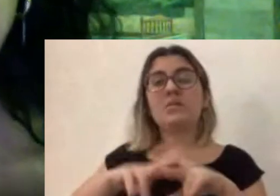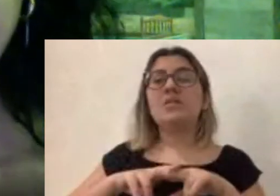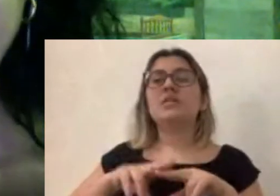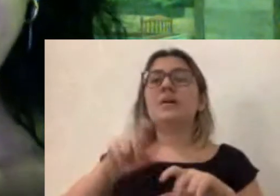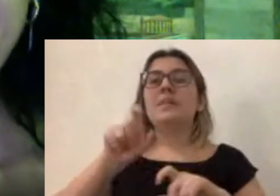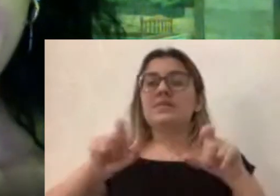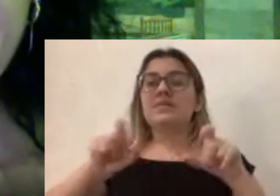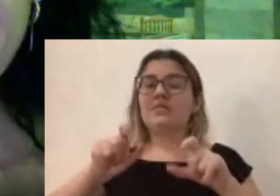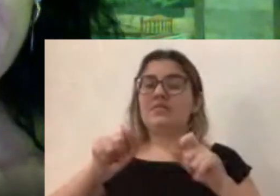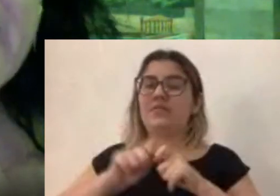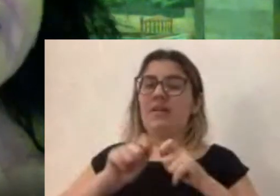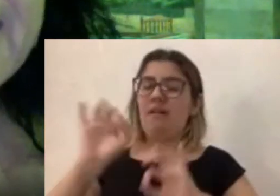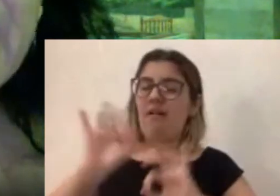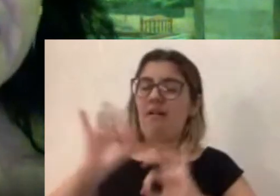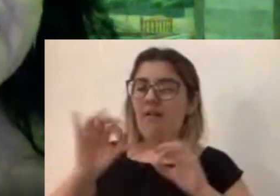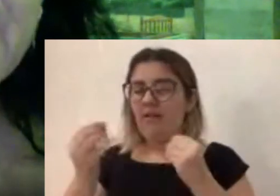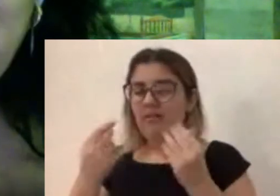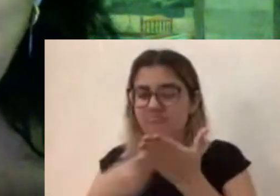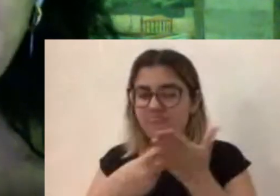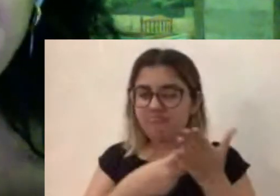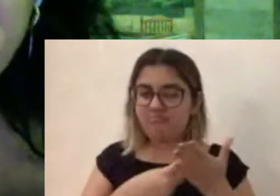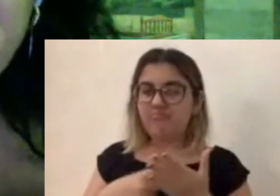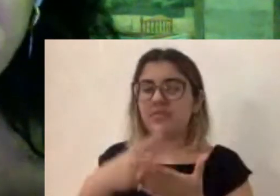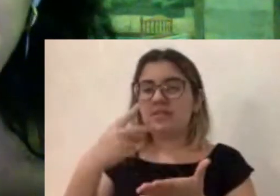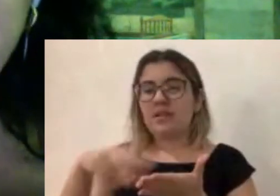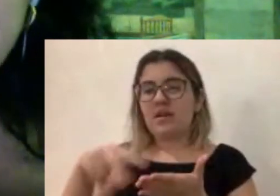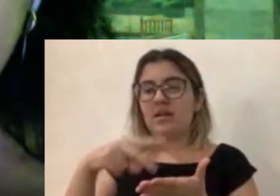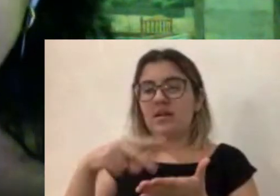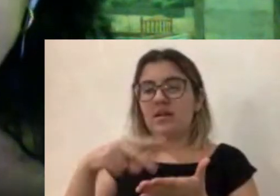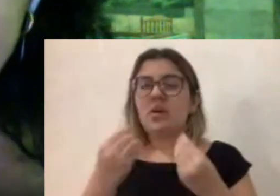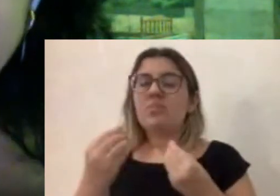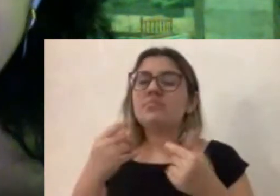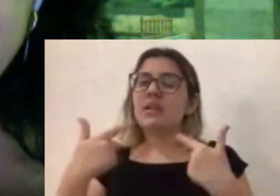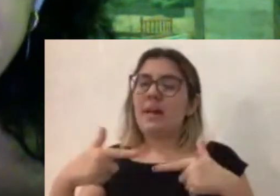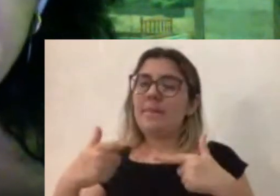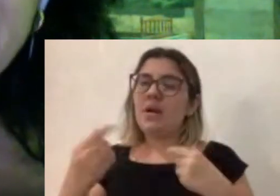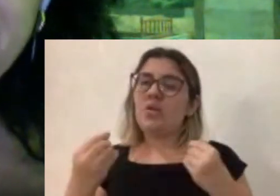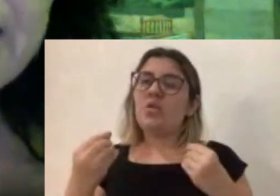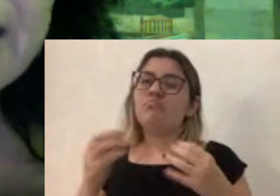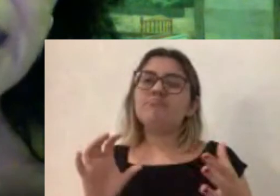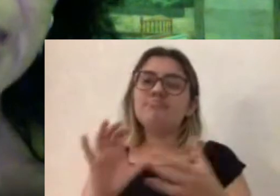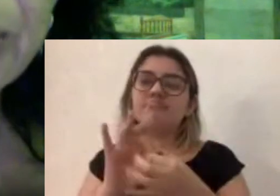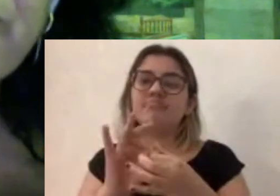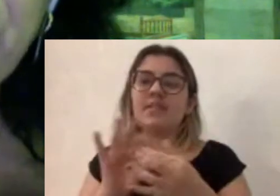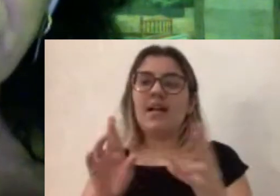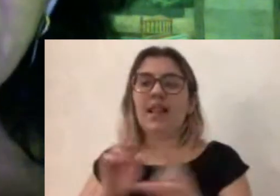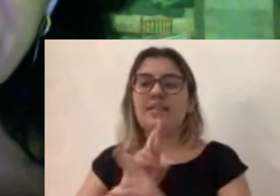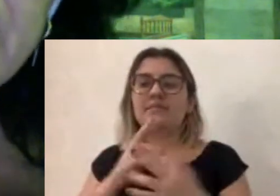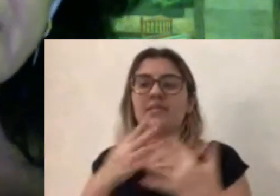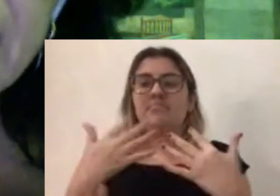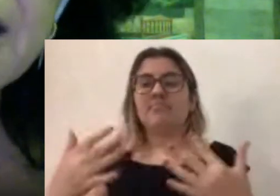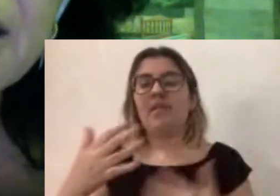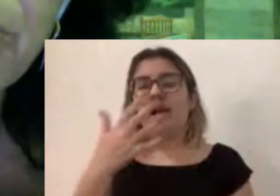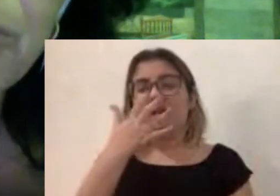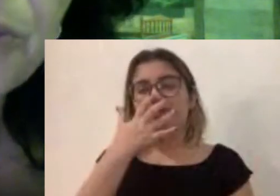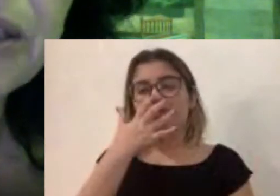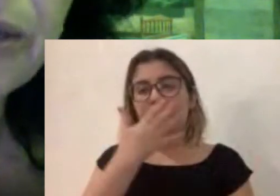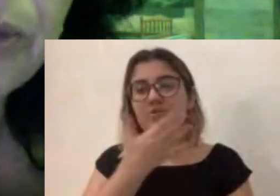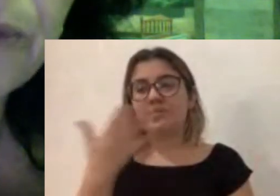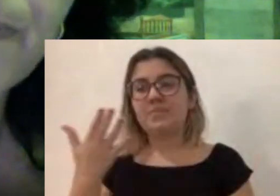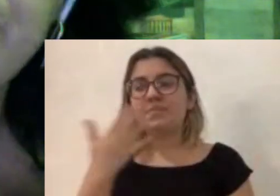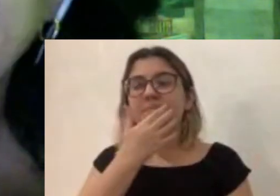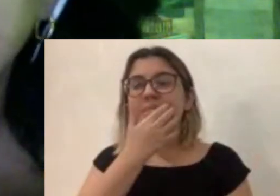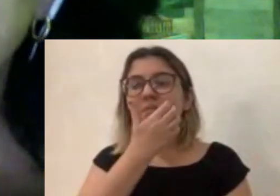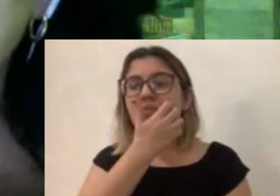si. Né? E esses coreógrafos todos também trabalham dentro desse espectro do envolvimento, dessa relação com o